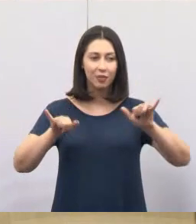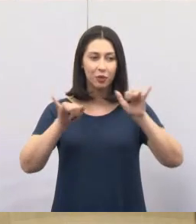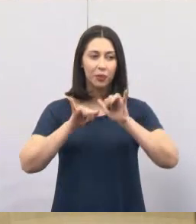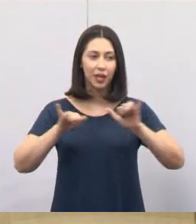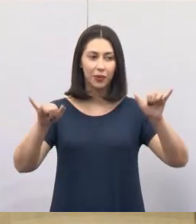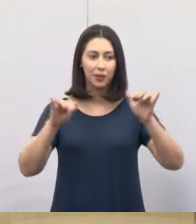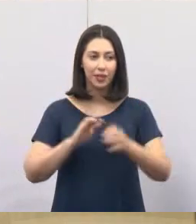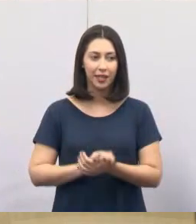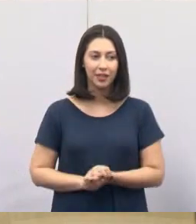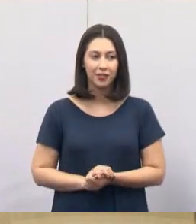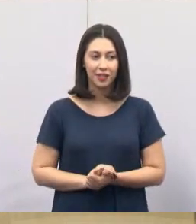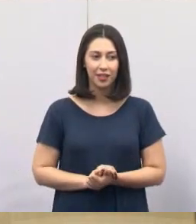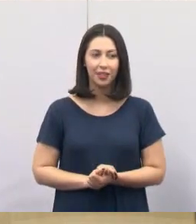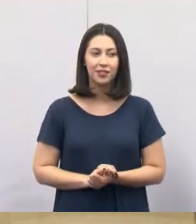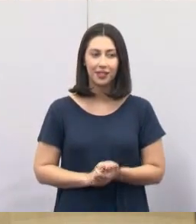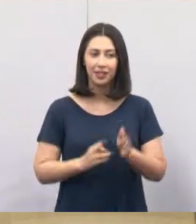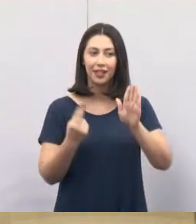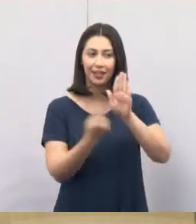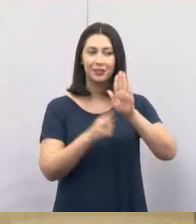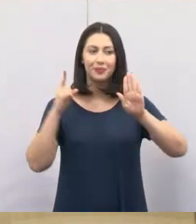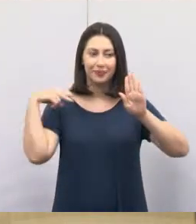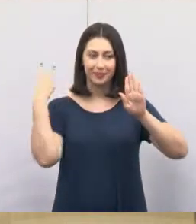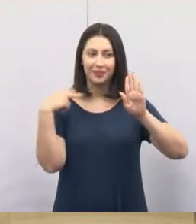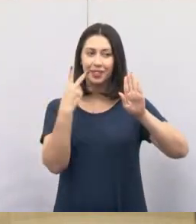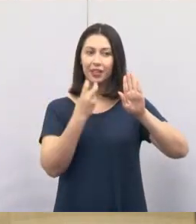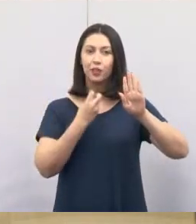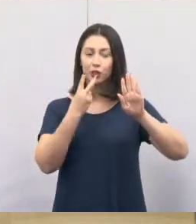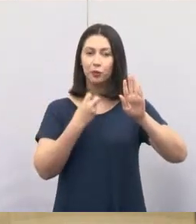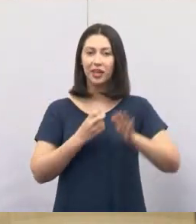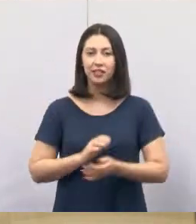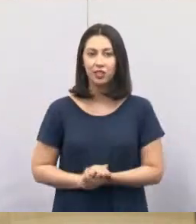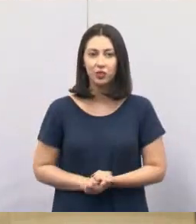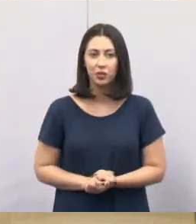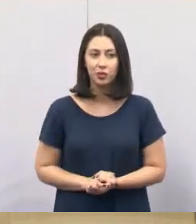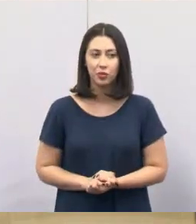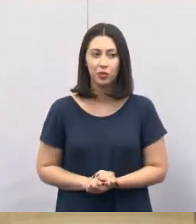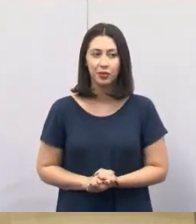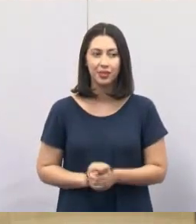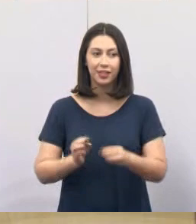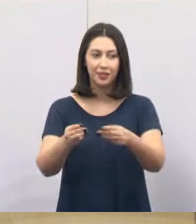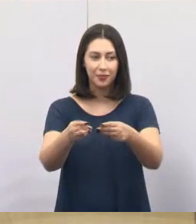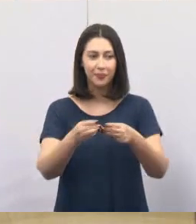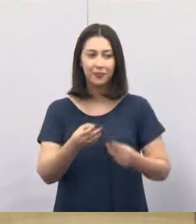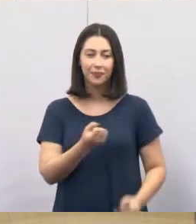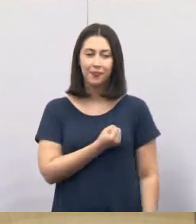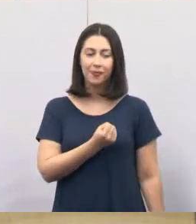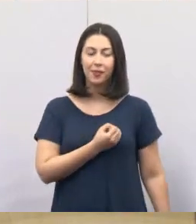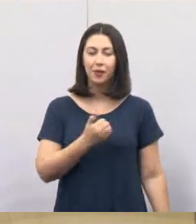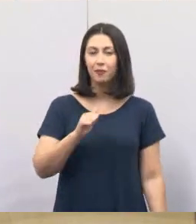presente manifestação. Autoria, vereador Valmir do Parque, Meia Lua. Moção